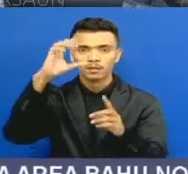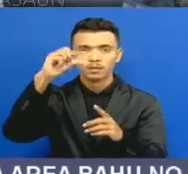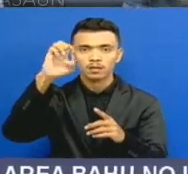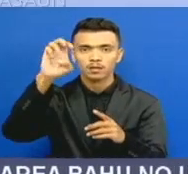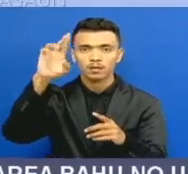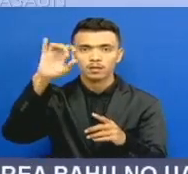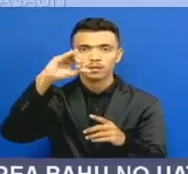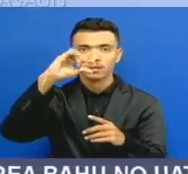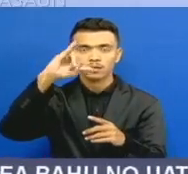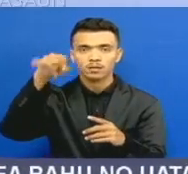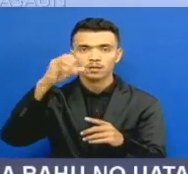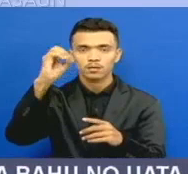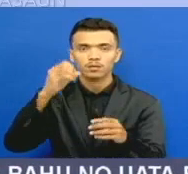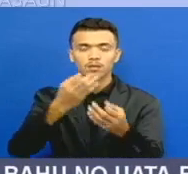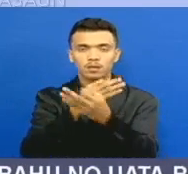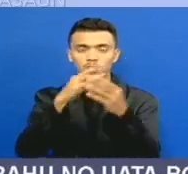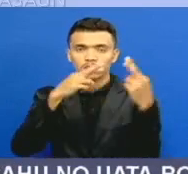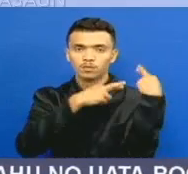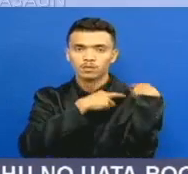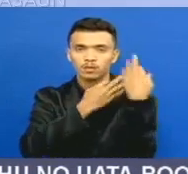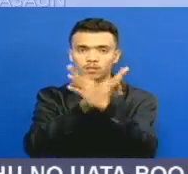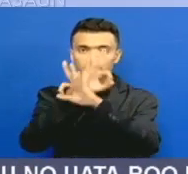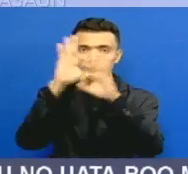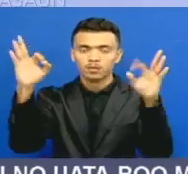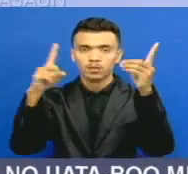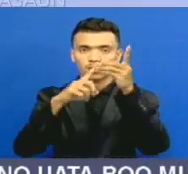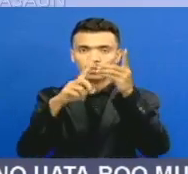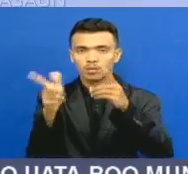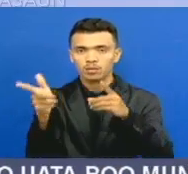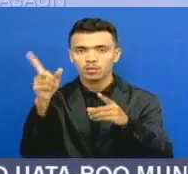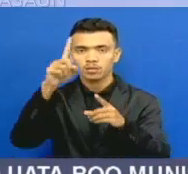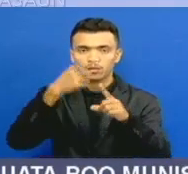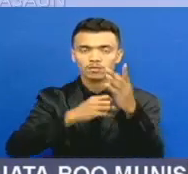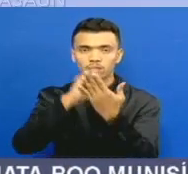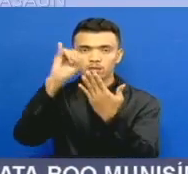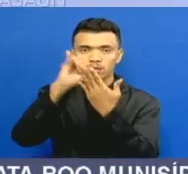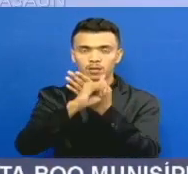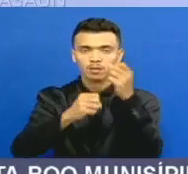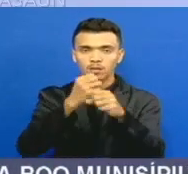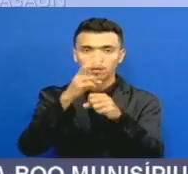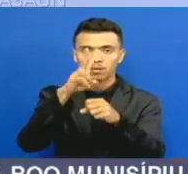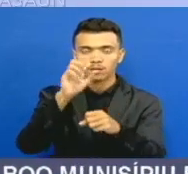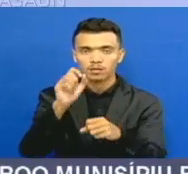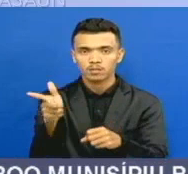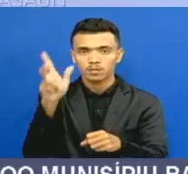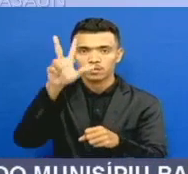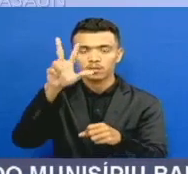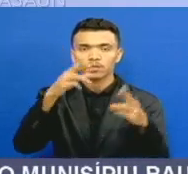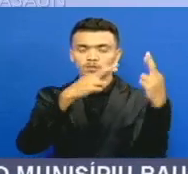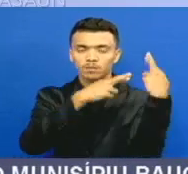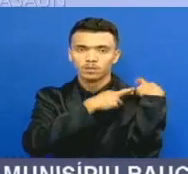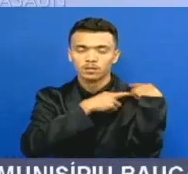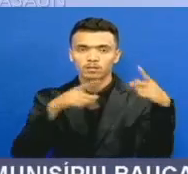Ornay, nem mandato termina na lorong Ruanulu Racing Ida, fulan janeiro tinan rihundrua Ruanulu Racing Tolu, a foi em assumir